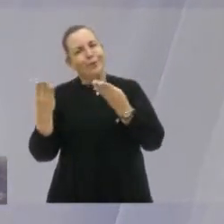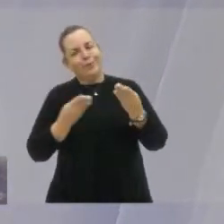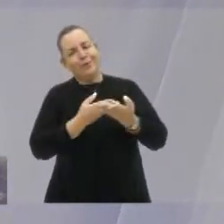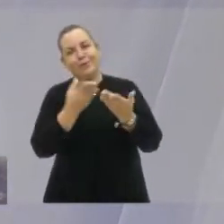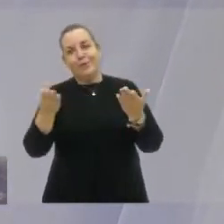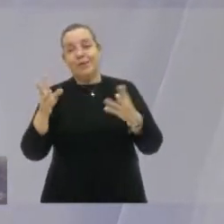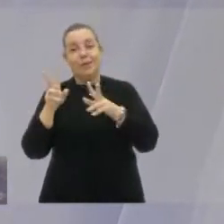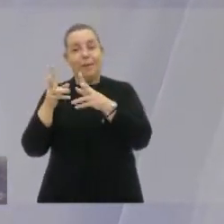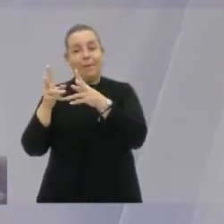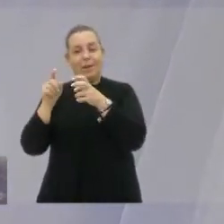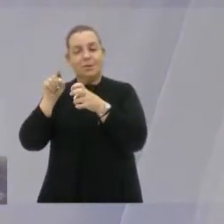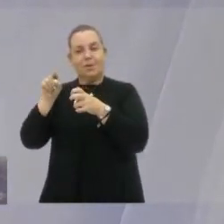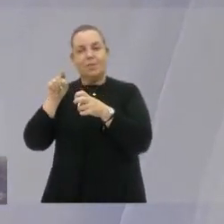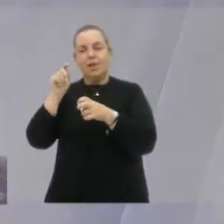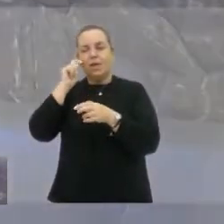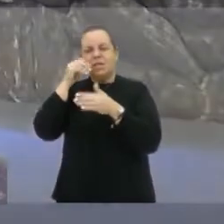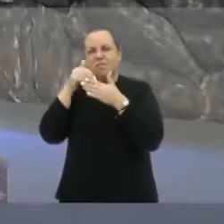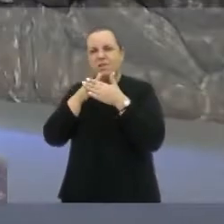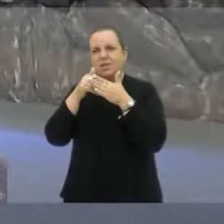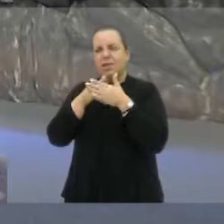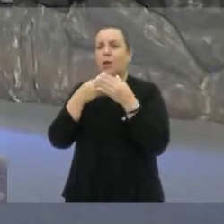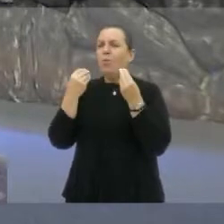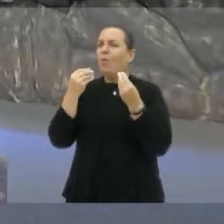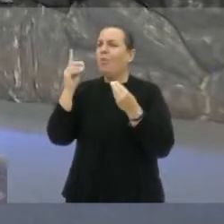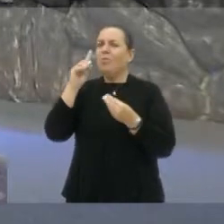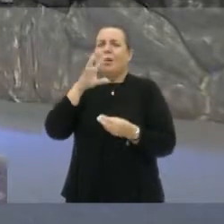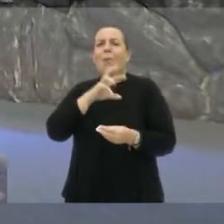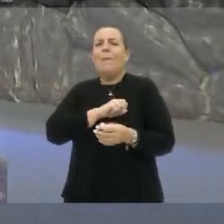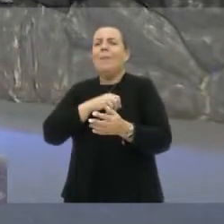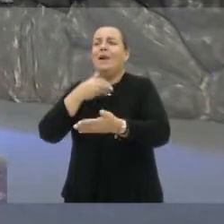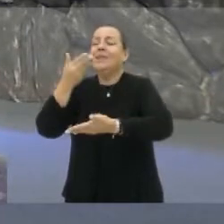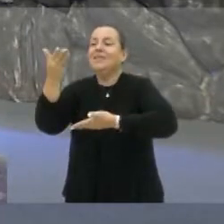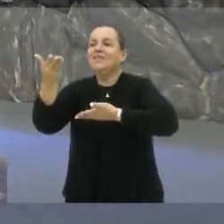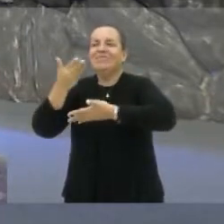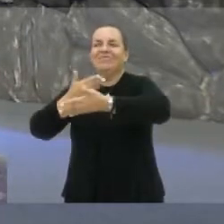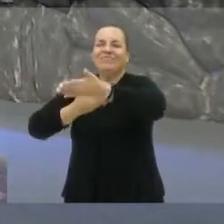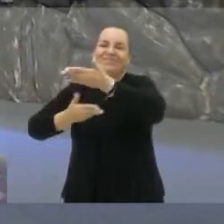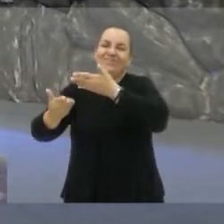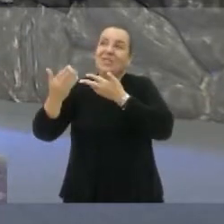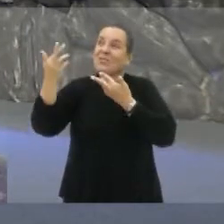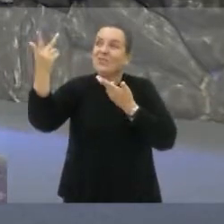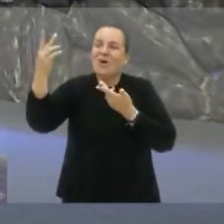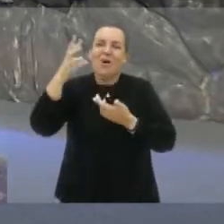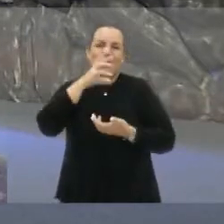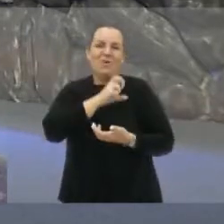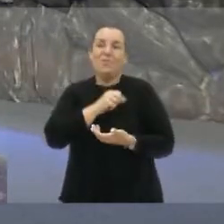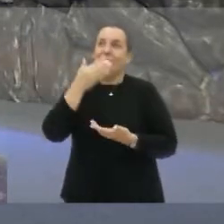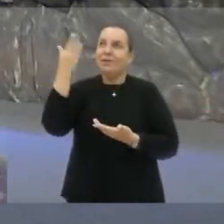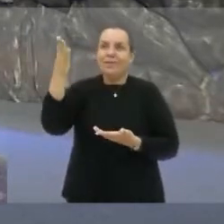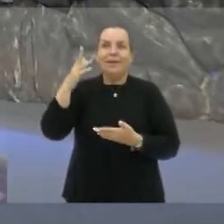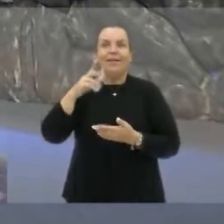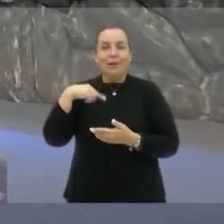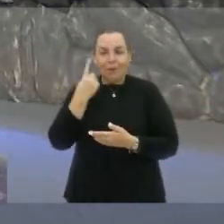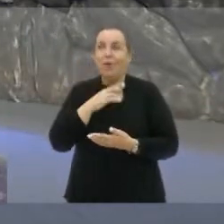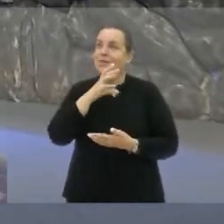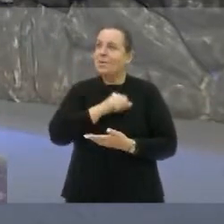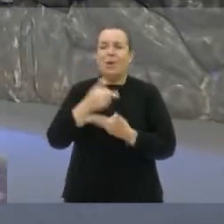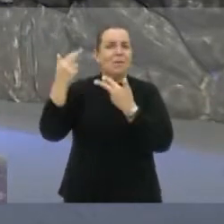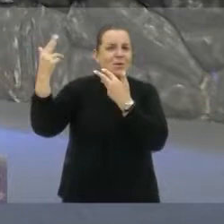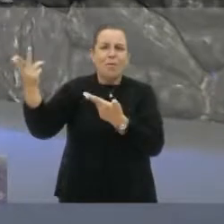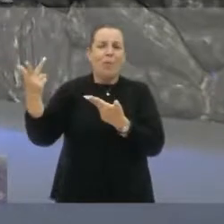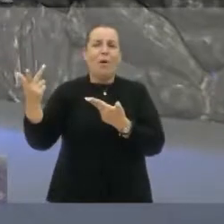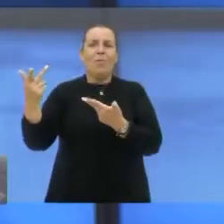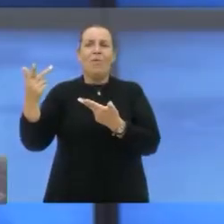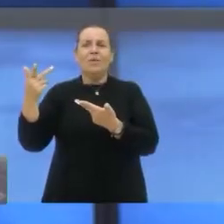de um amor assim. Como não amar de volta? Como não amar de volta um amor da loucura da